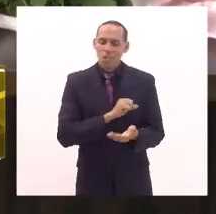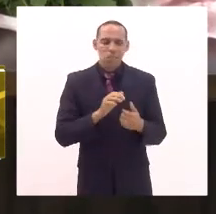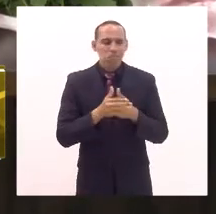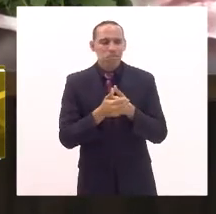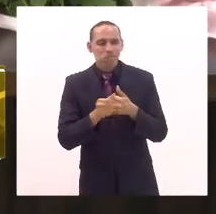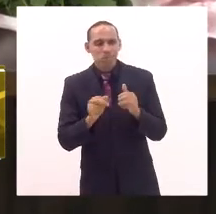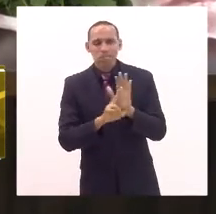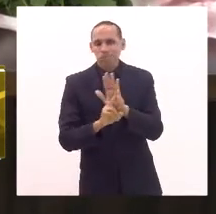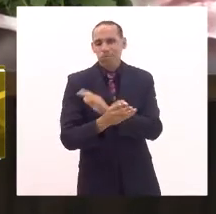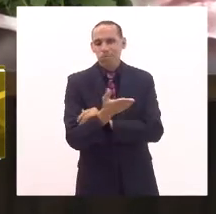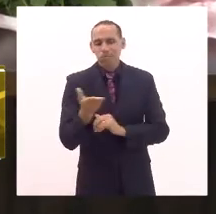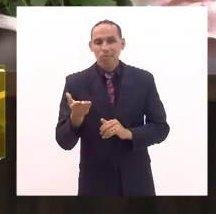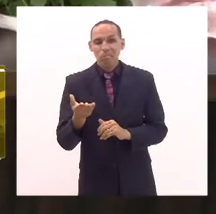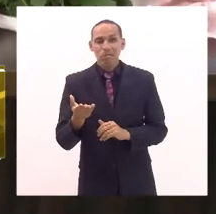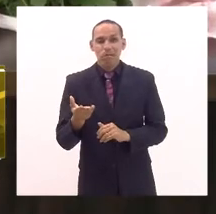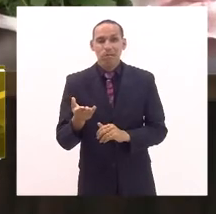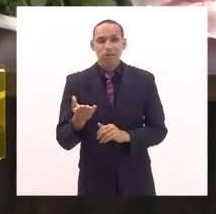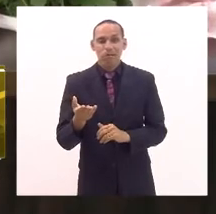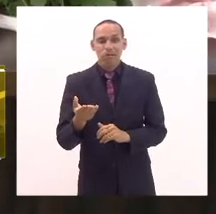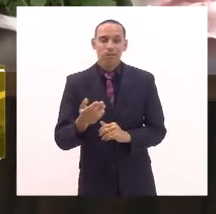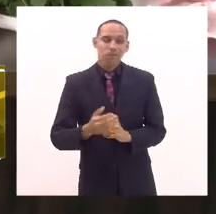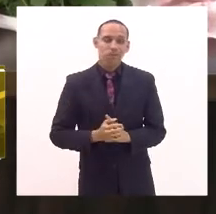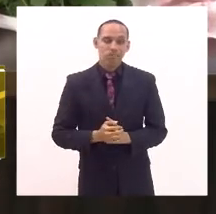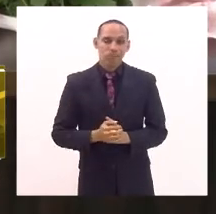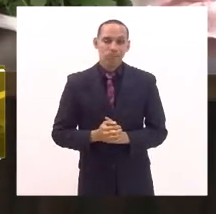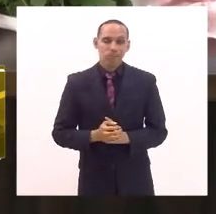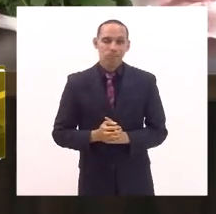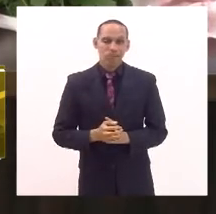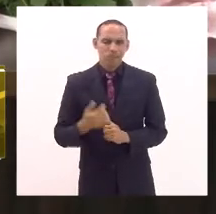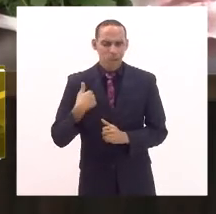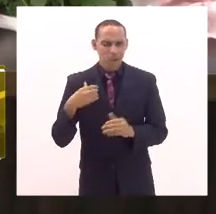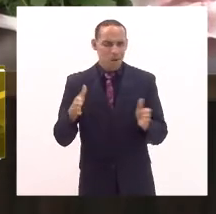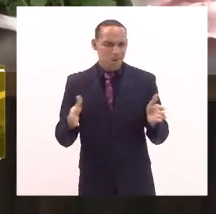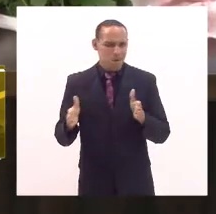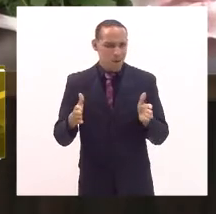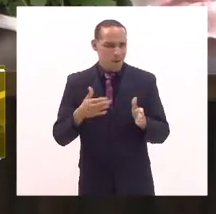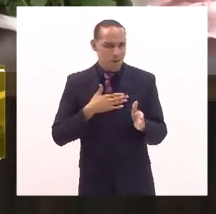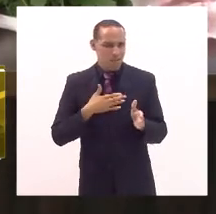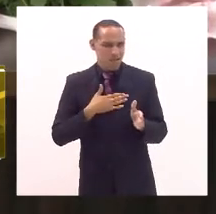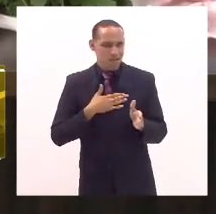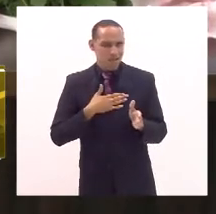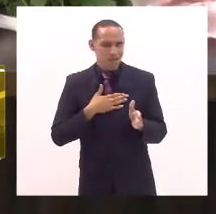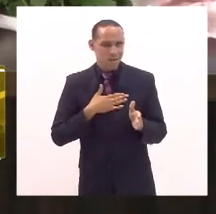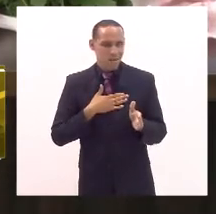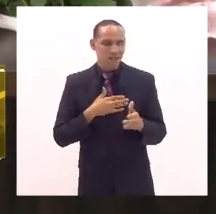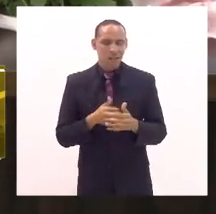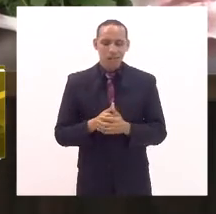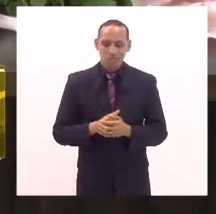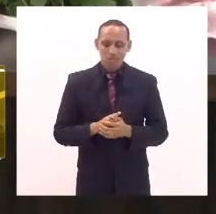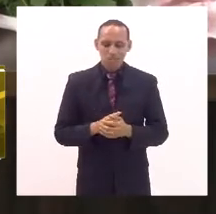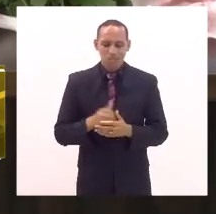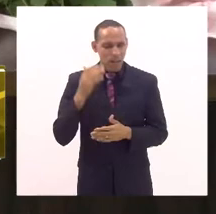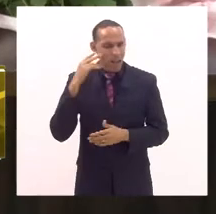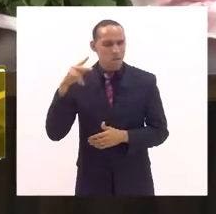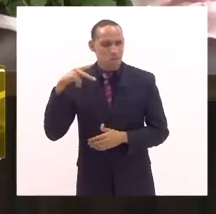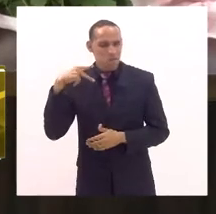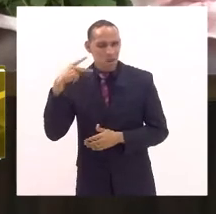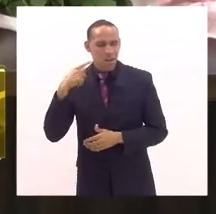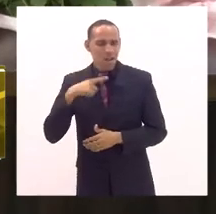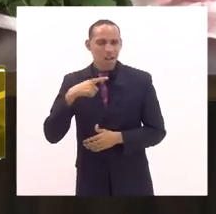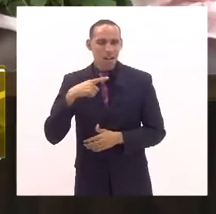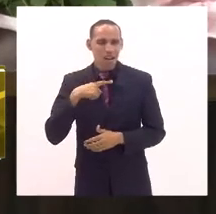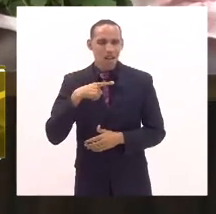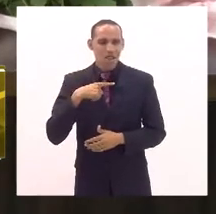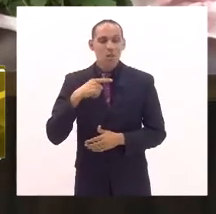carinho. E uma das passagens do meu mandato, que eu acho que é a maior atribuição que um parlamentar tem hoje,